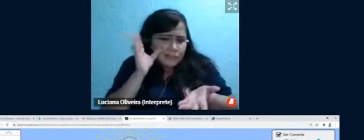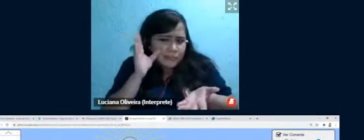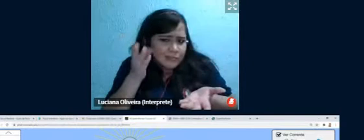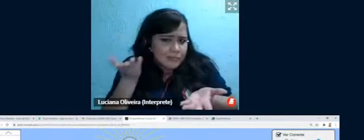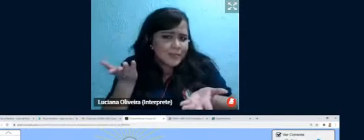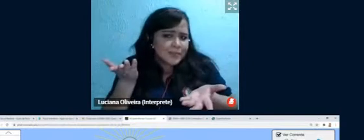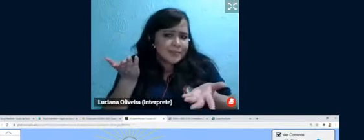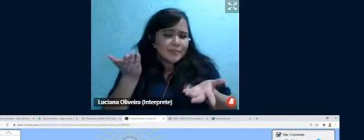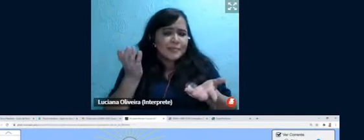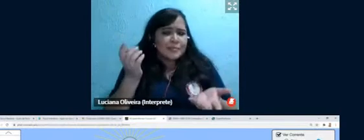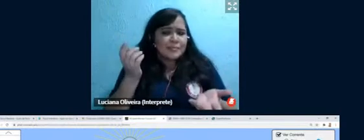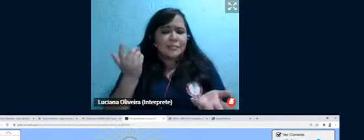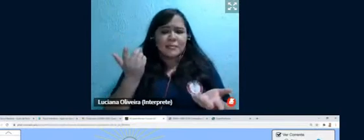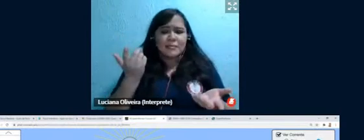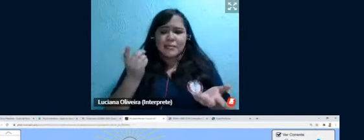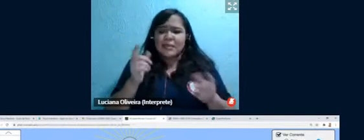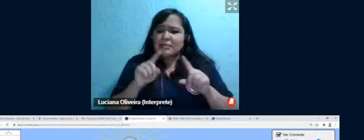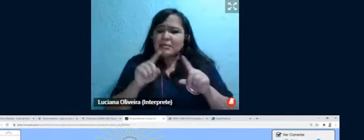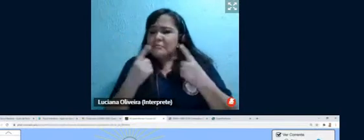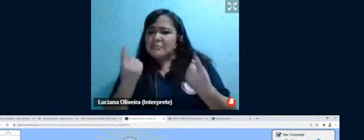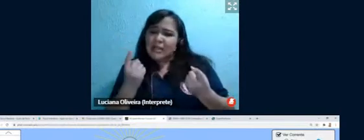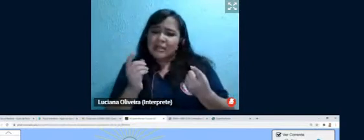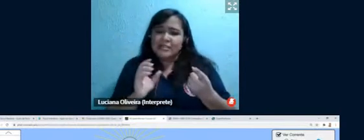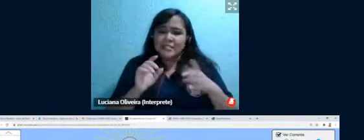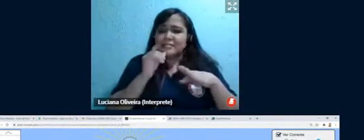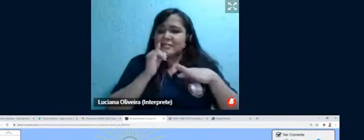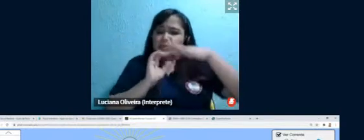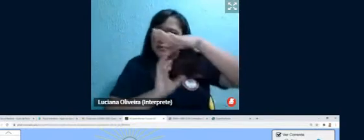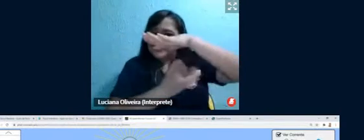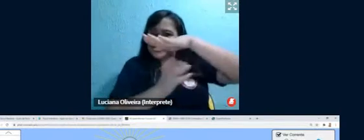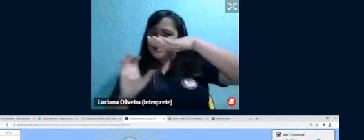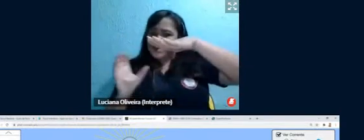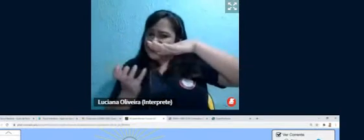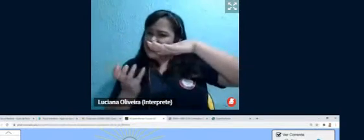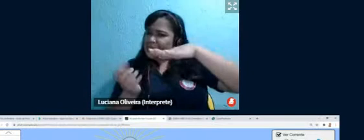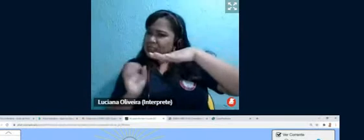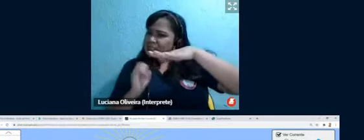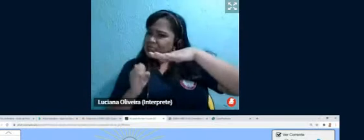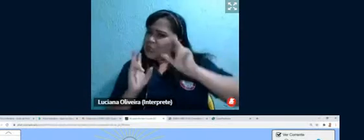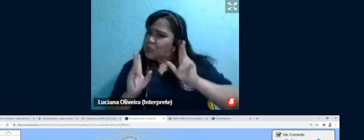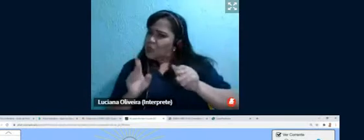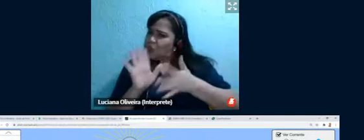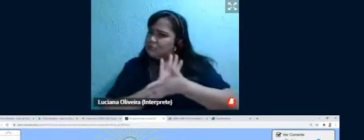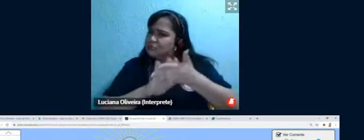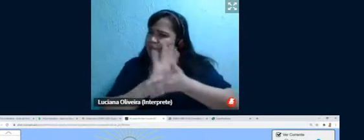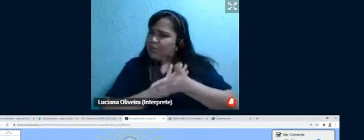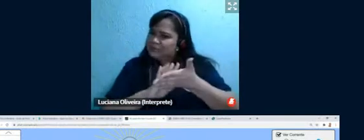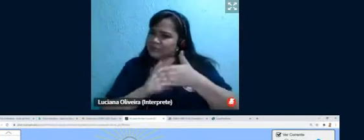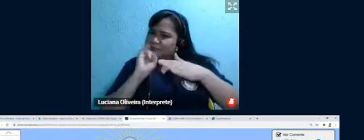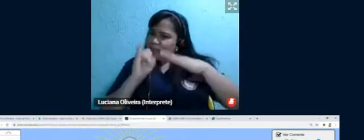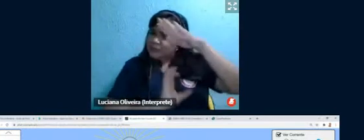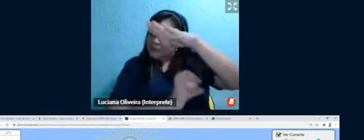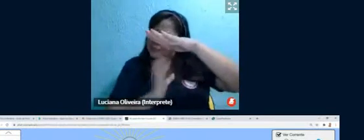curiosa, vai dizer assim, e se as lâmpadas não fossem iguais? O que existe de diferente entre